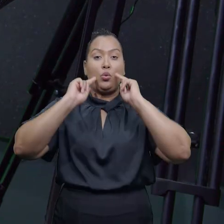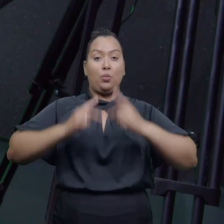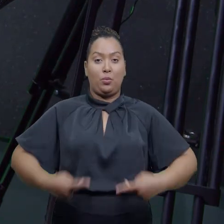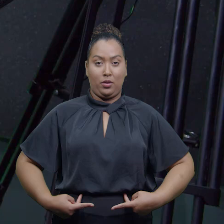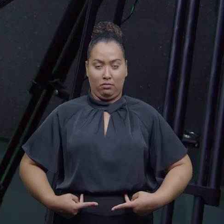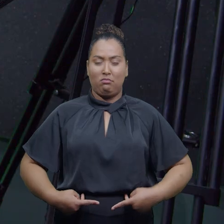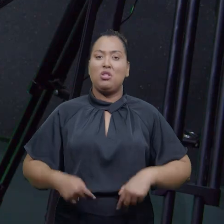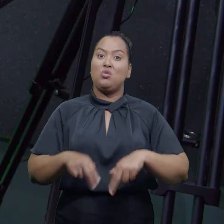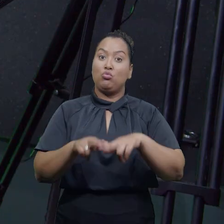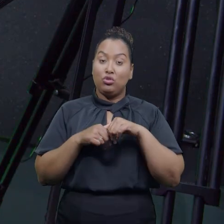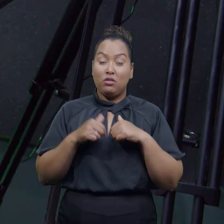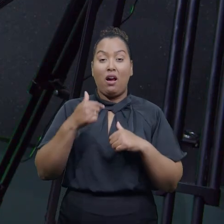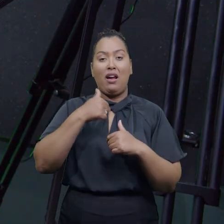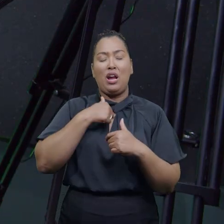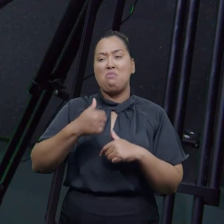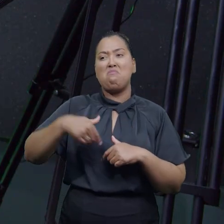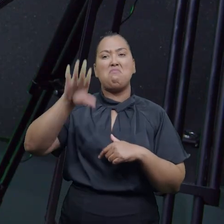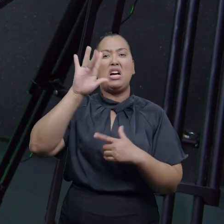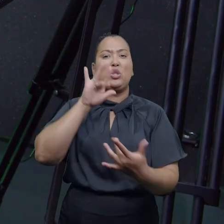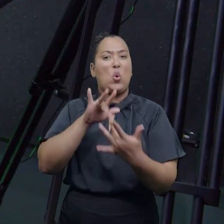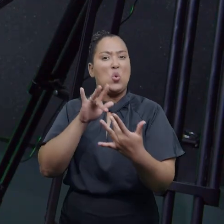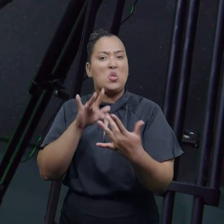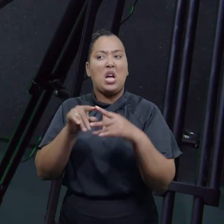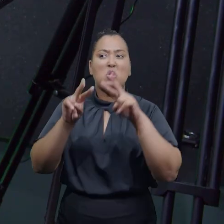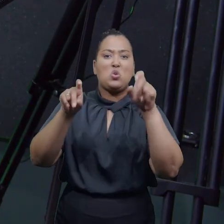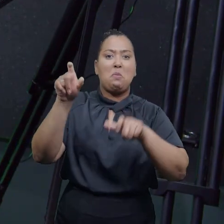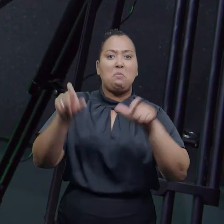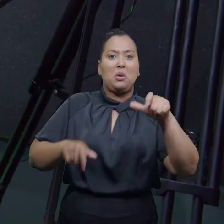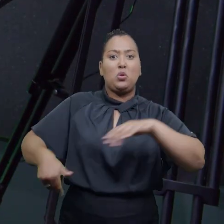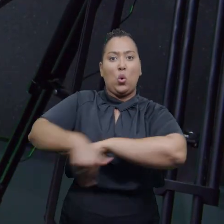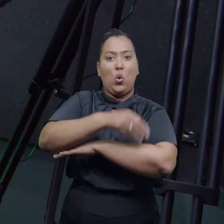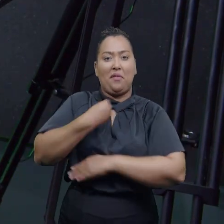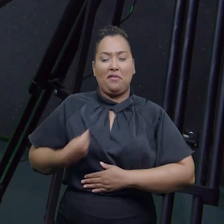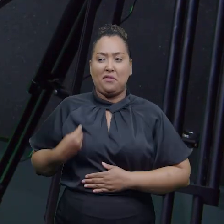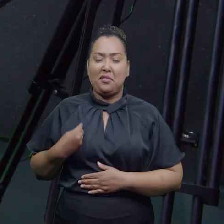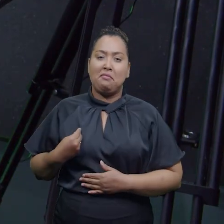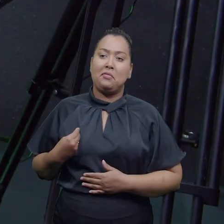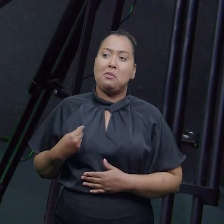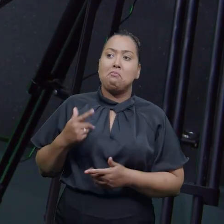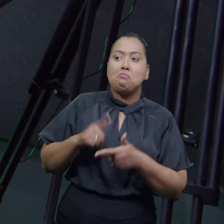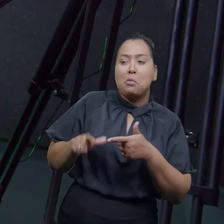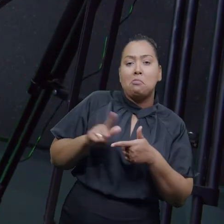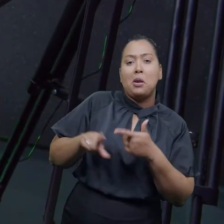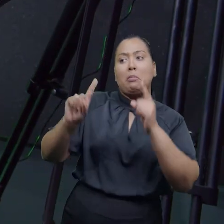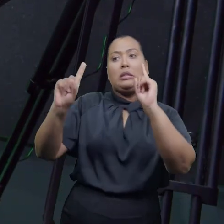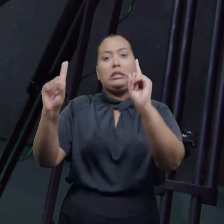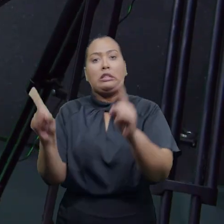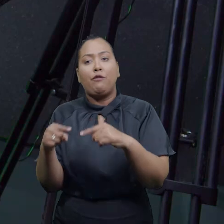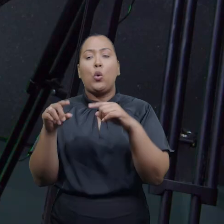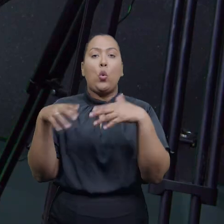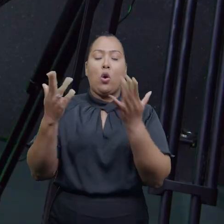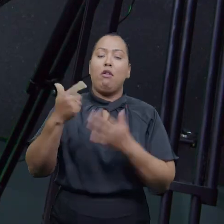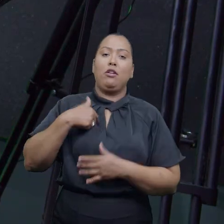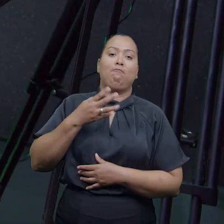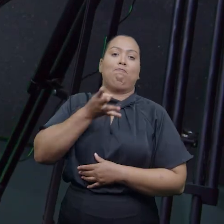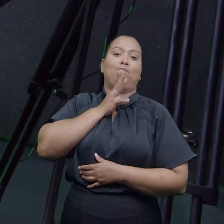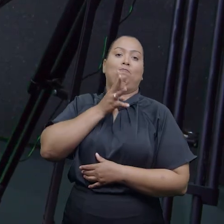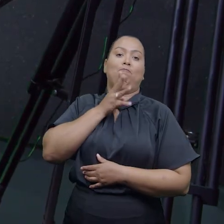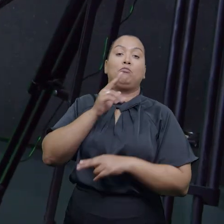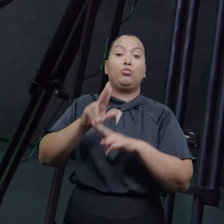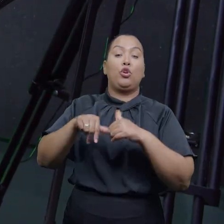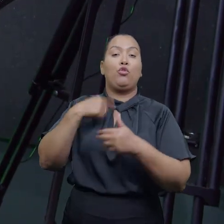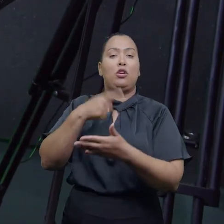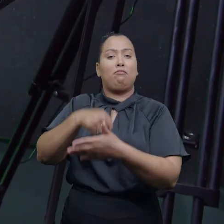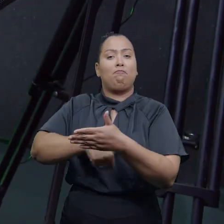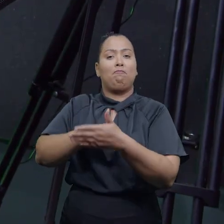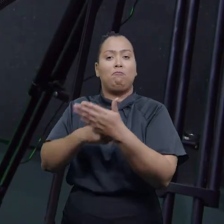tenho lidado com bastante frequência com esse tema de população em situação de rua e os desafios que nós enfrentamos